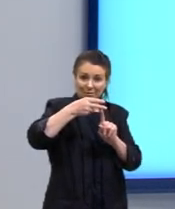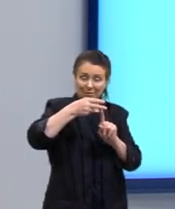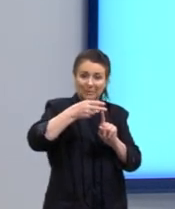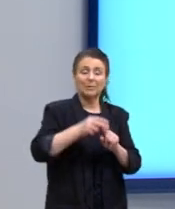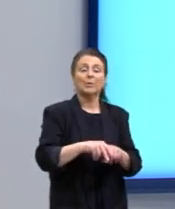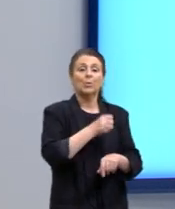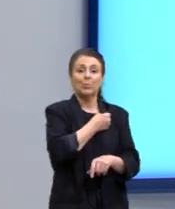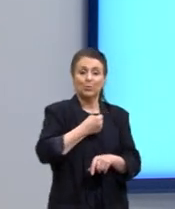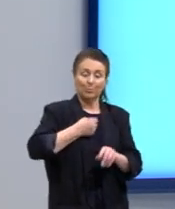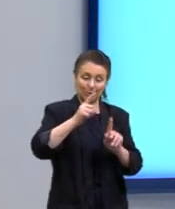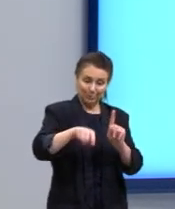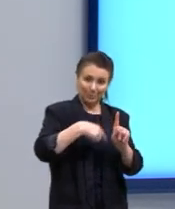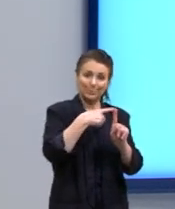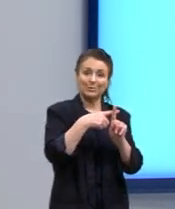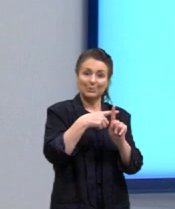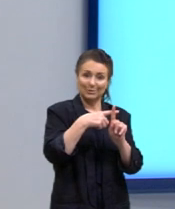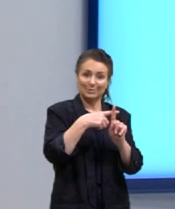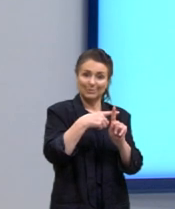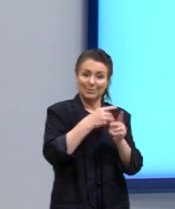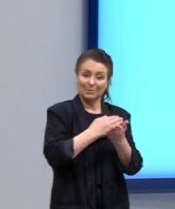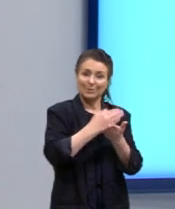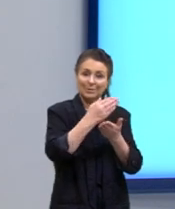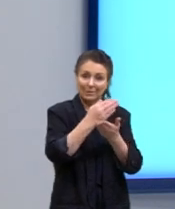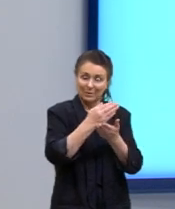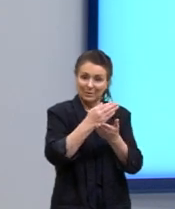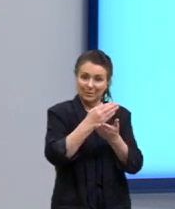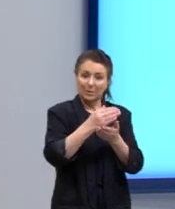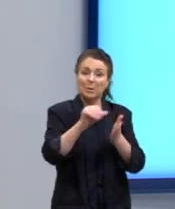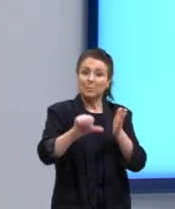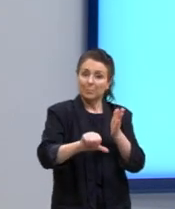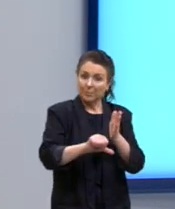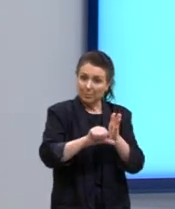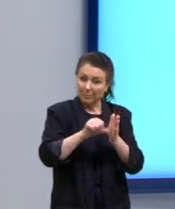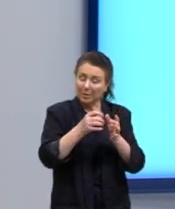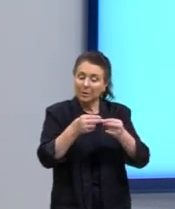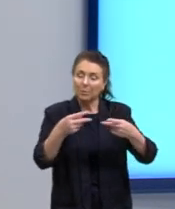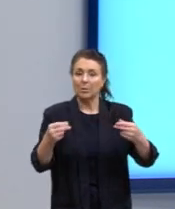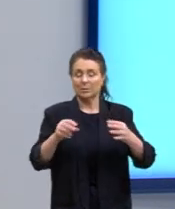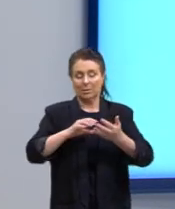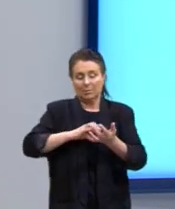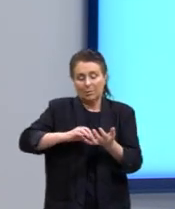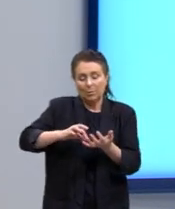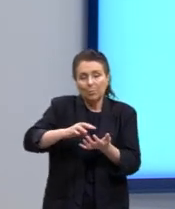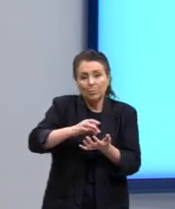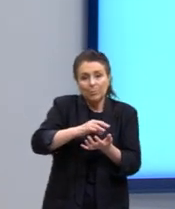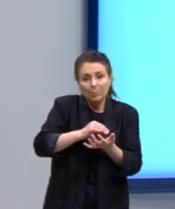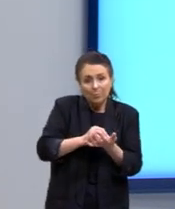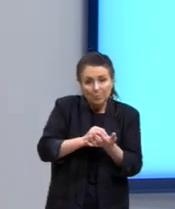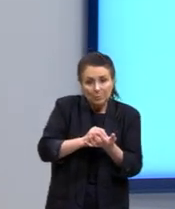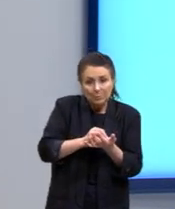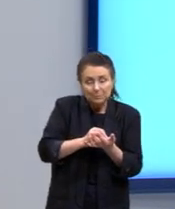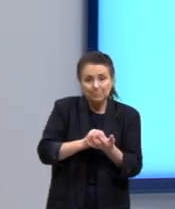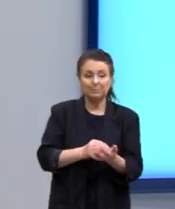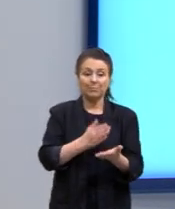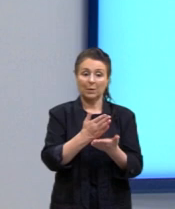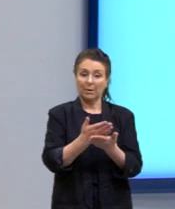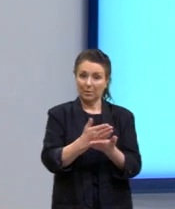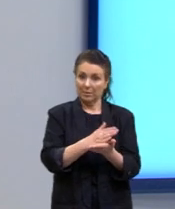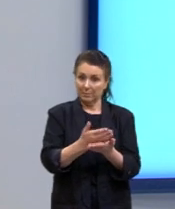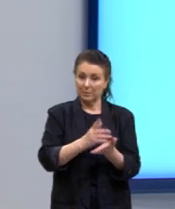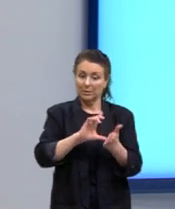fica um número Positivo né então primeiro passo calculamos ali a média